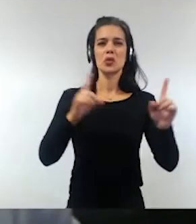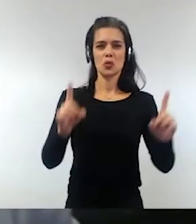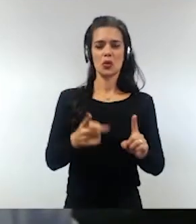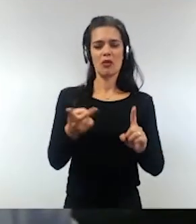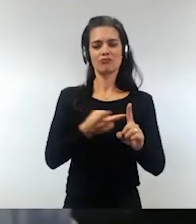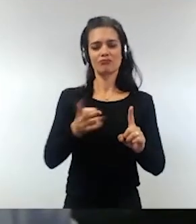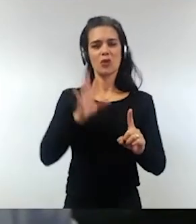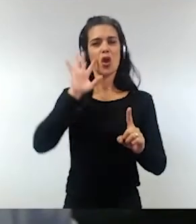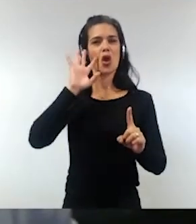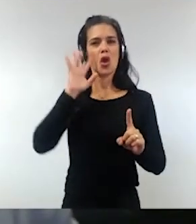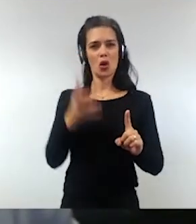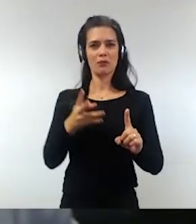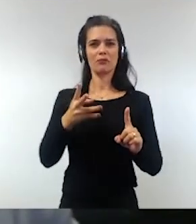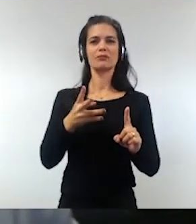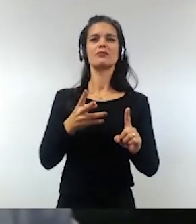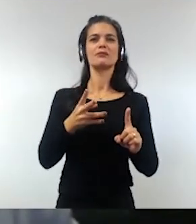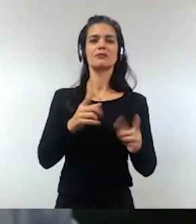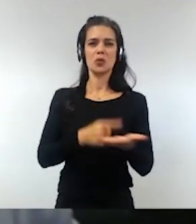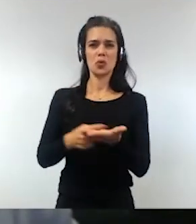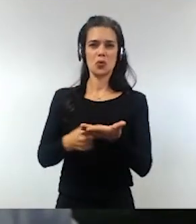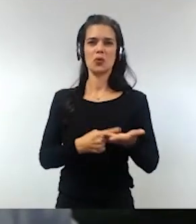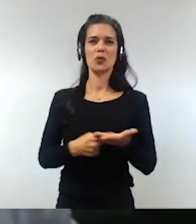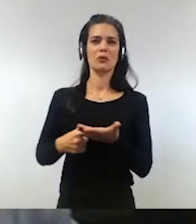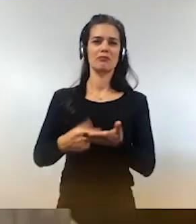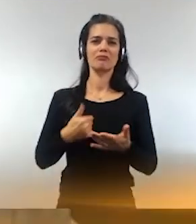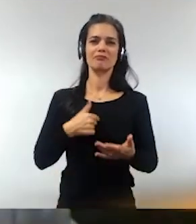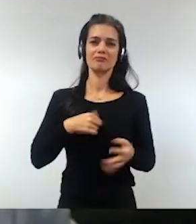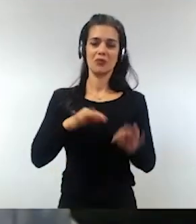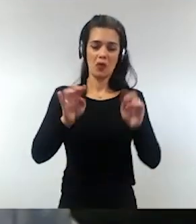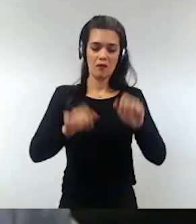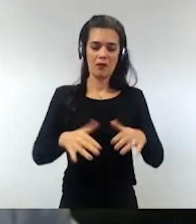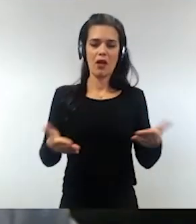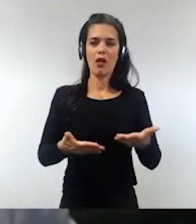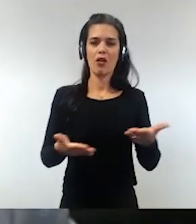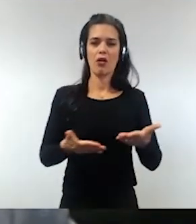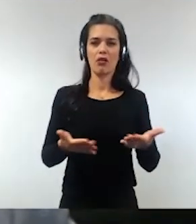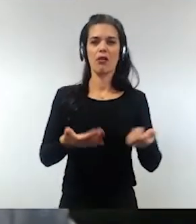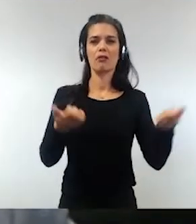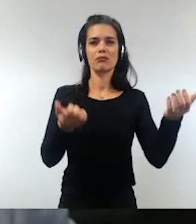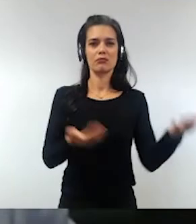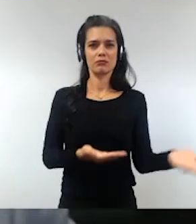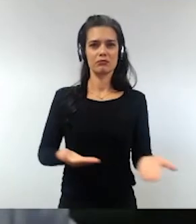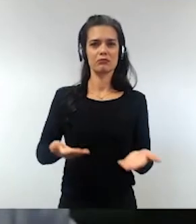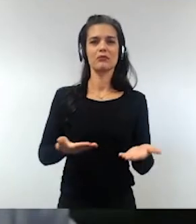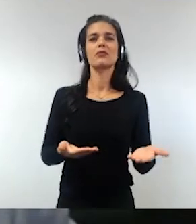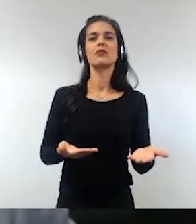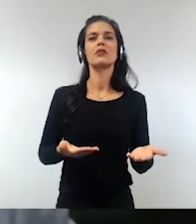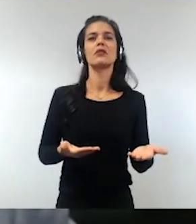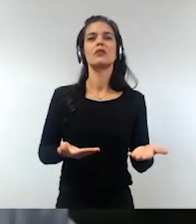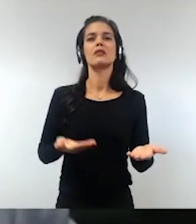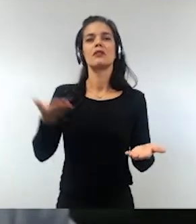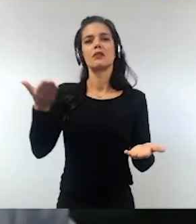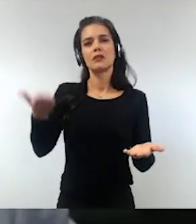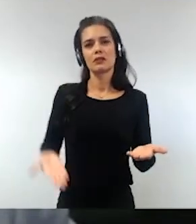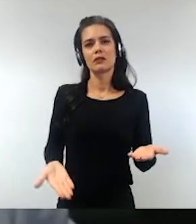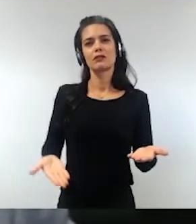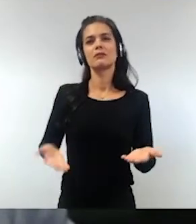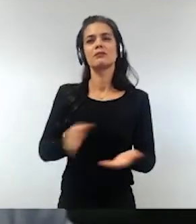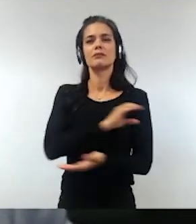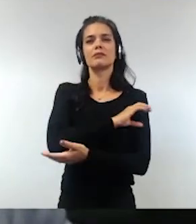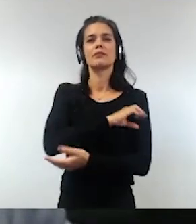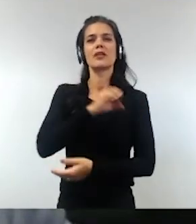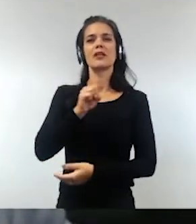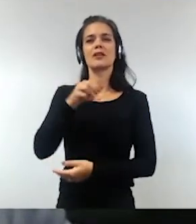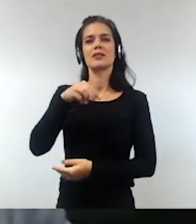Então, eu encerro por aqui essas primeiras palavras e passo a palavra de volta à nossa moderadora